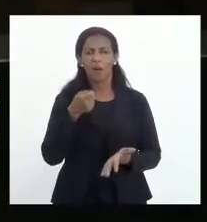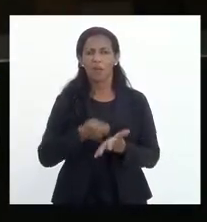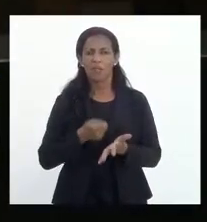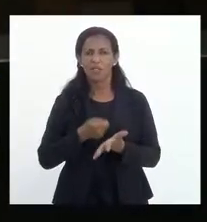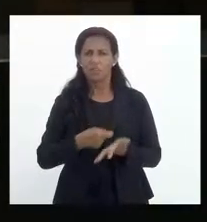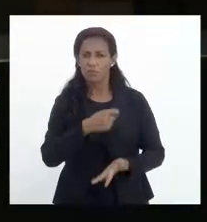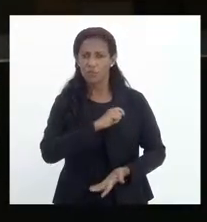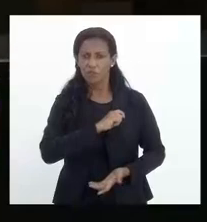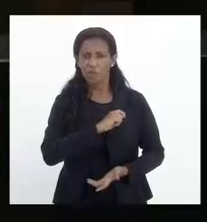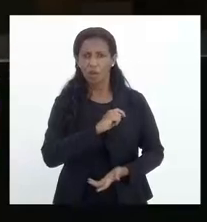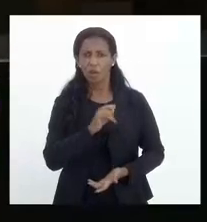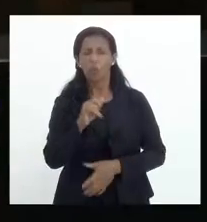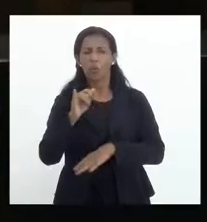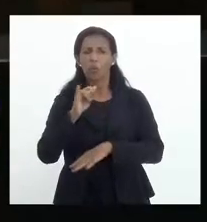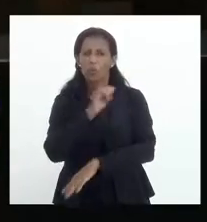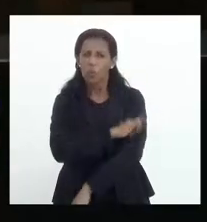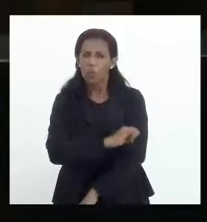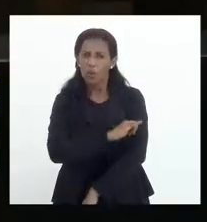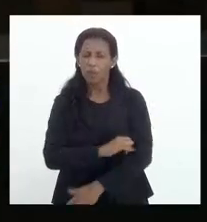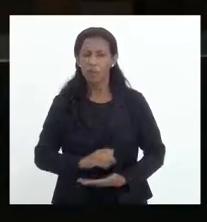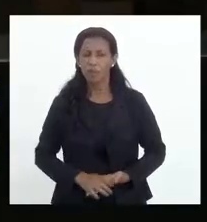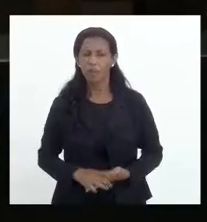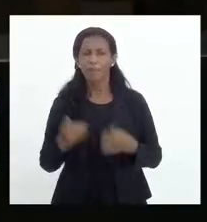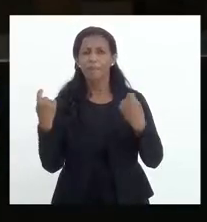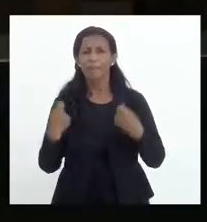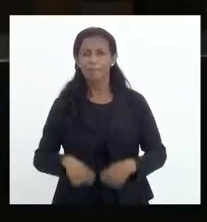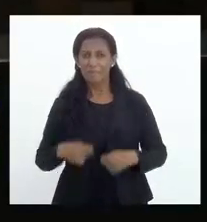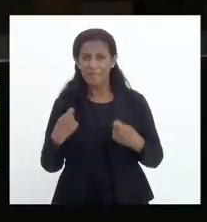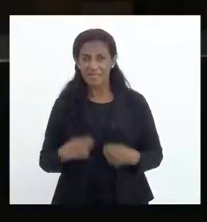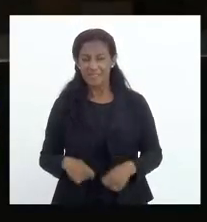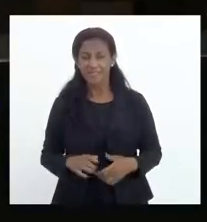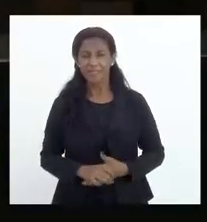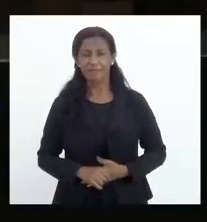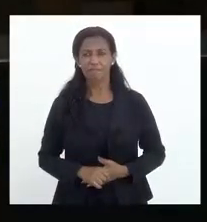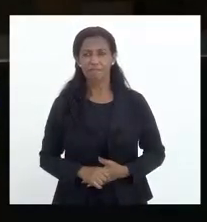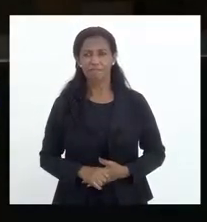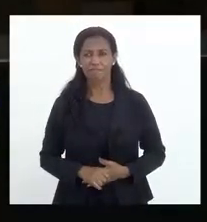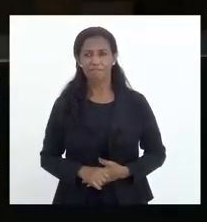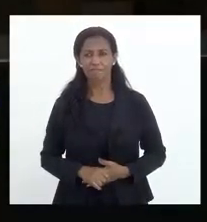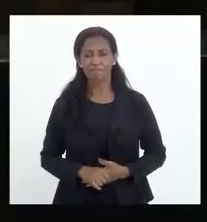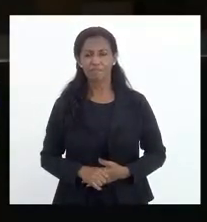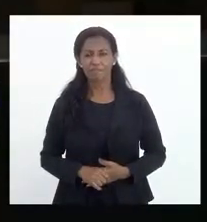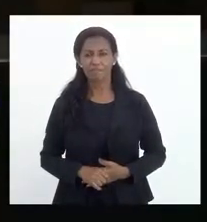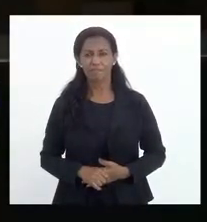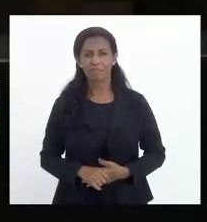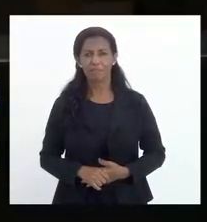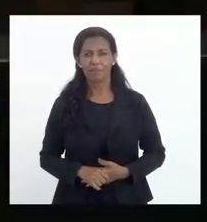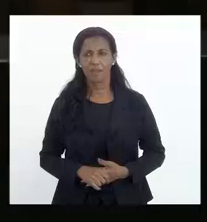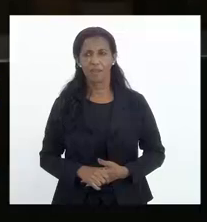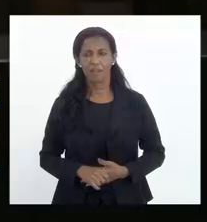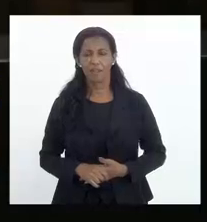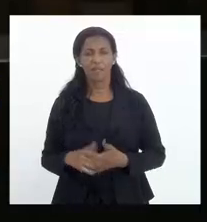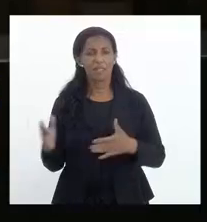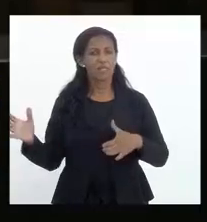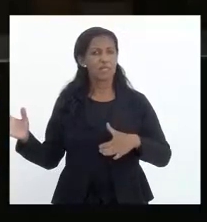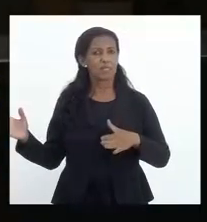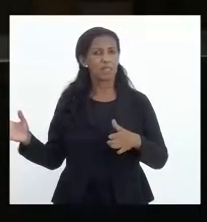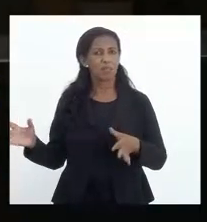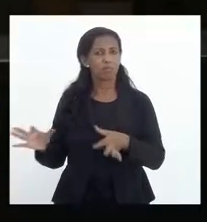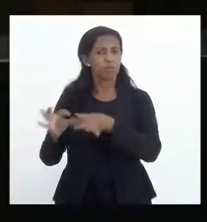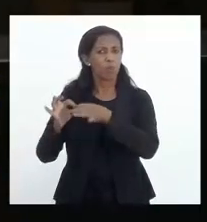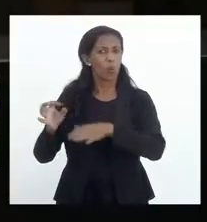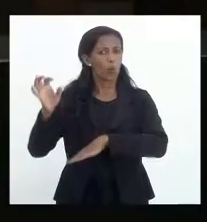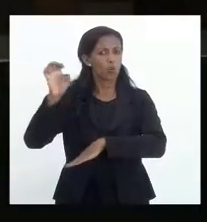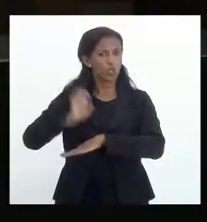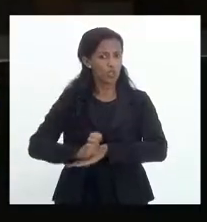fiscal? O Rio de Janeiro precisa se emancipar enquanto Estado, porque nós